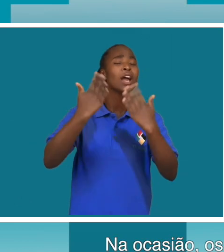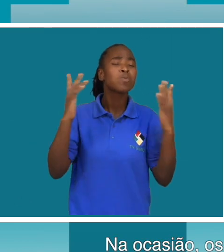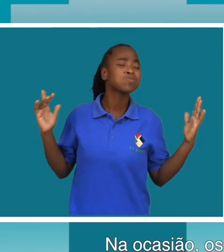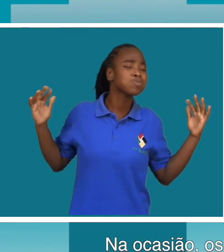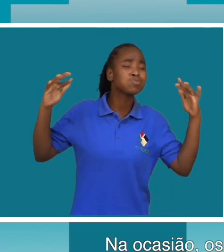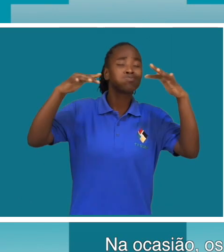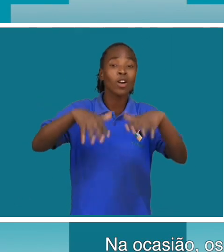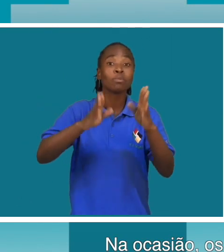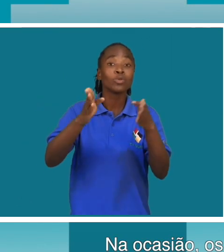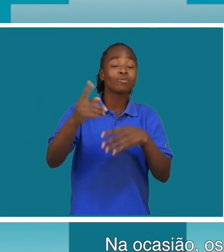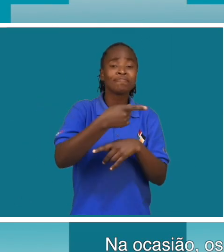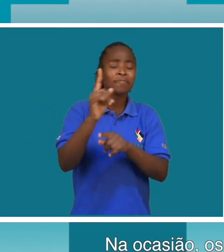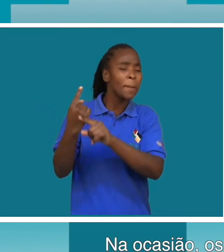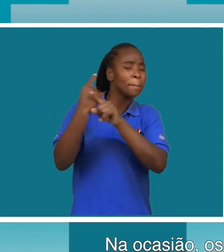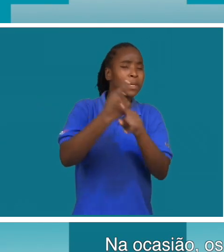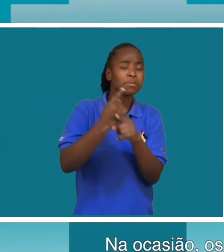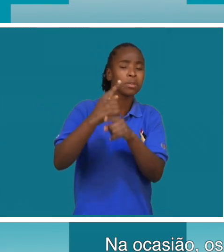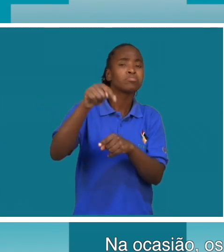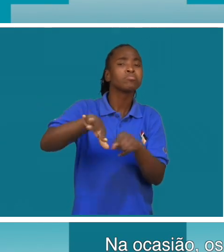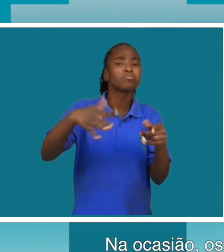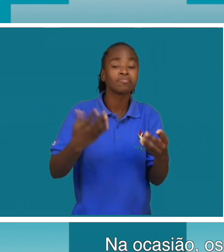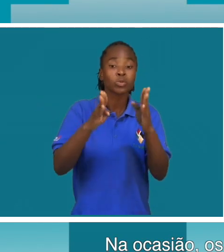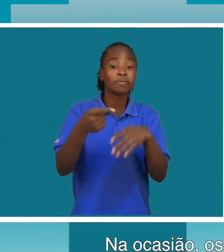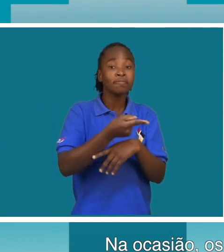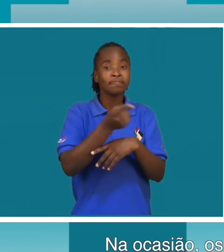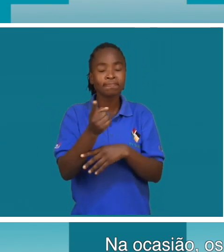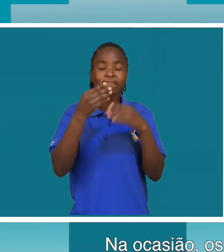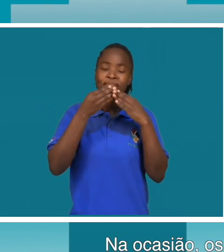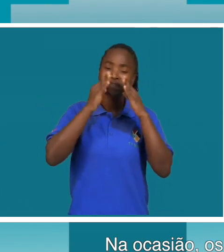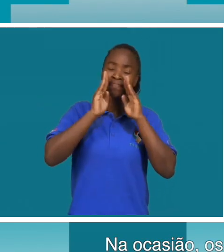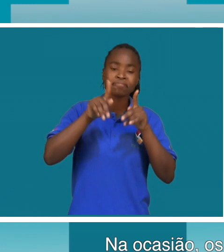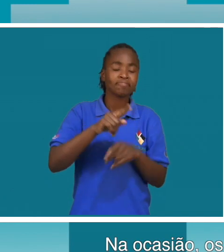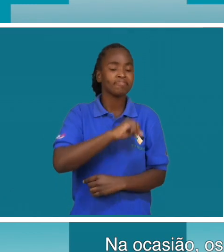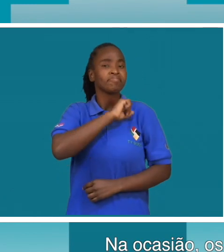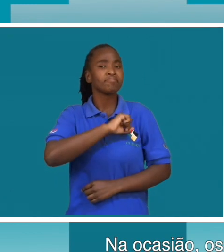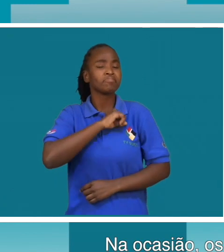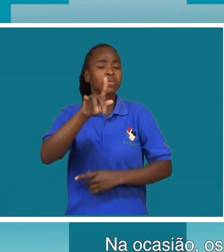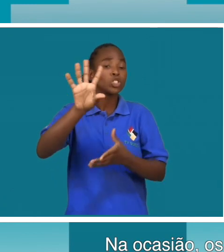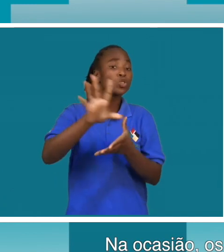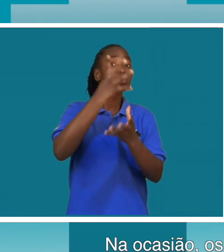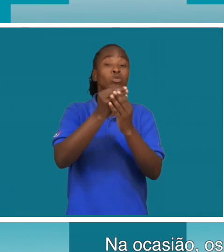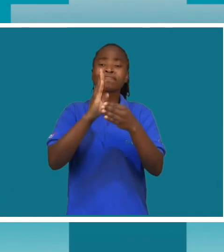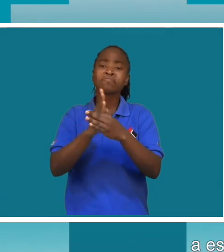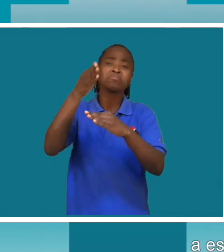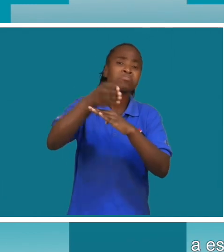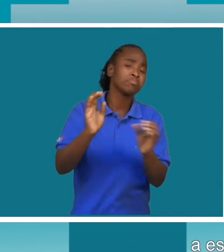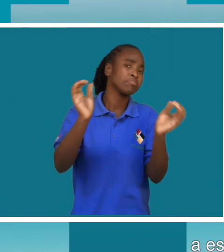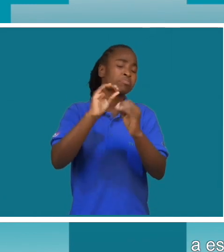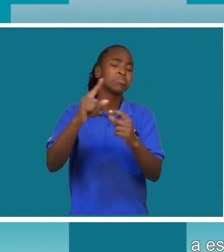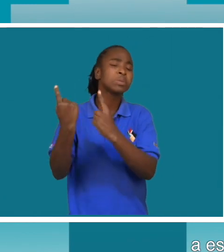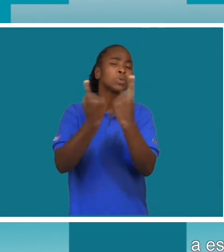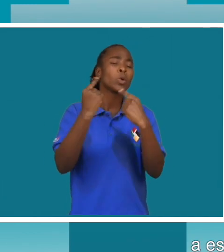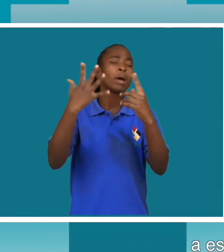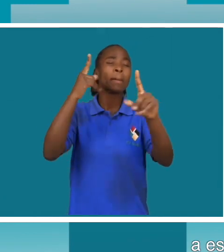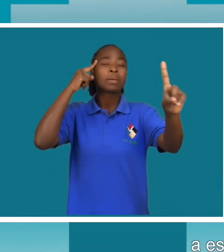Na ocasião, os participantes lamentaram o facto de ainda existirem serviços básicos inacessíveis a esta camada